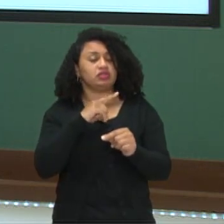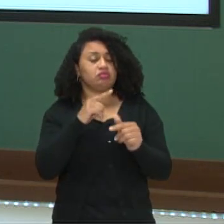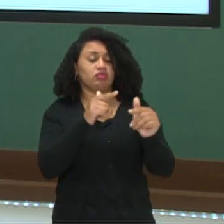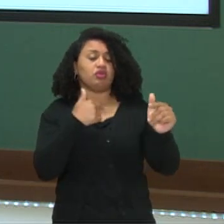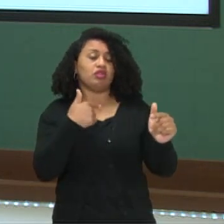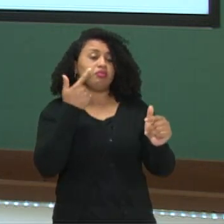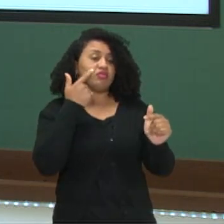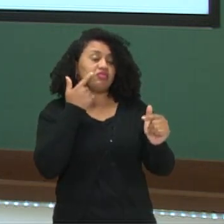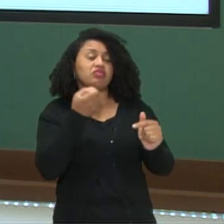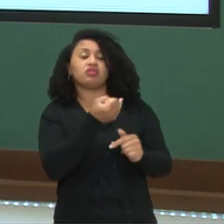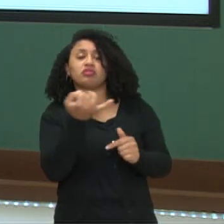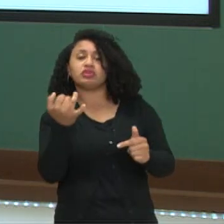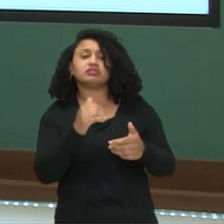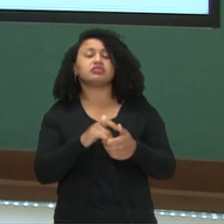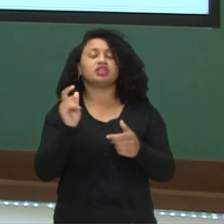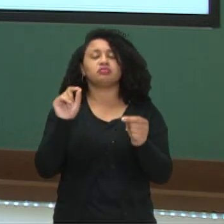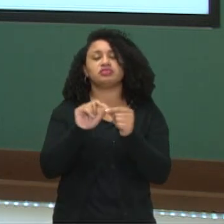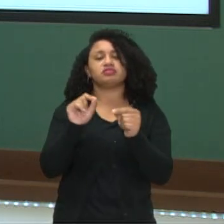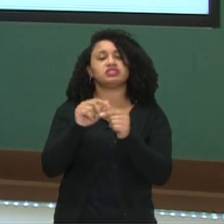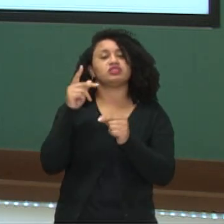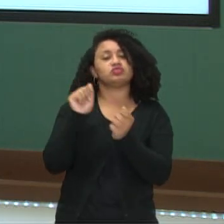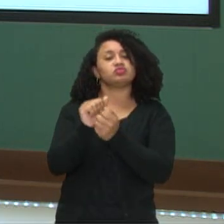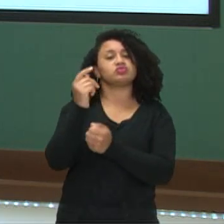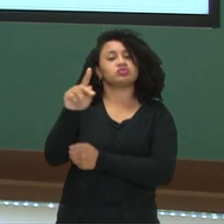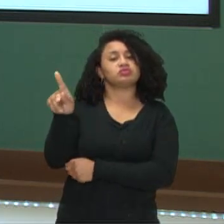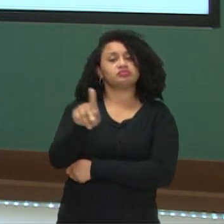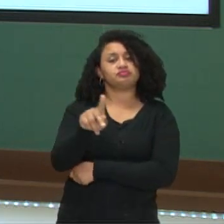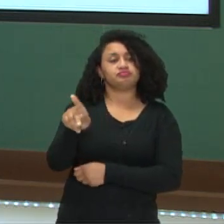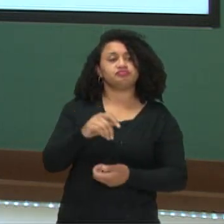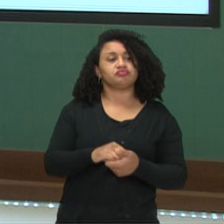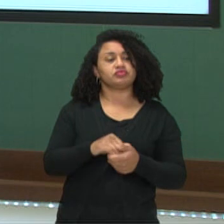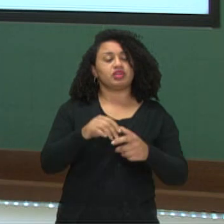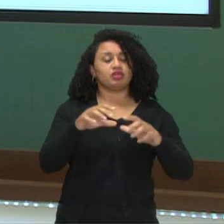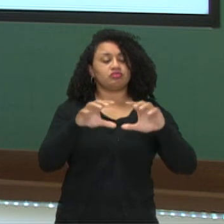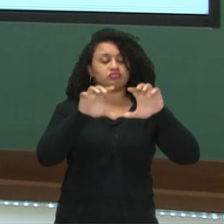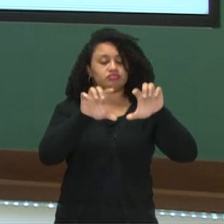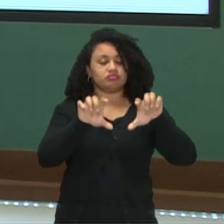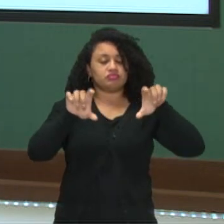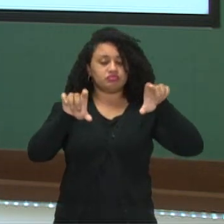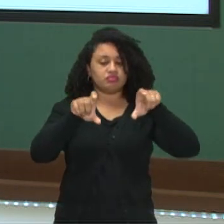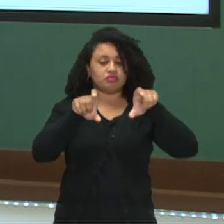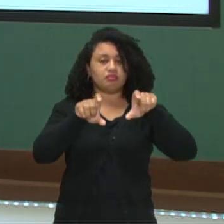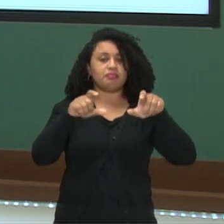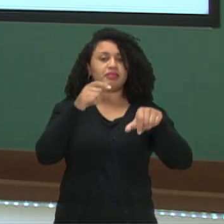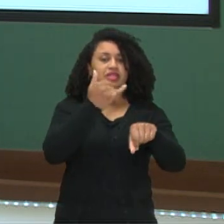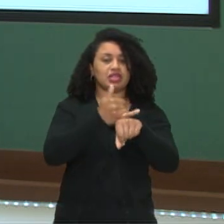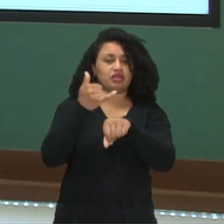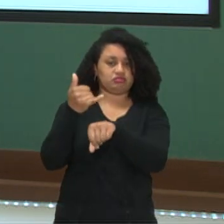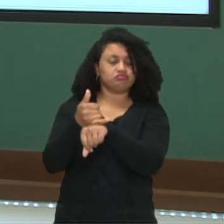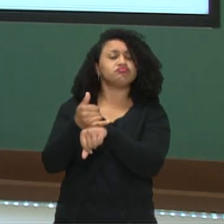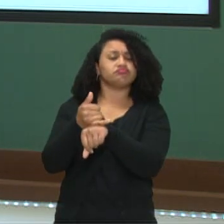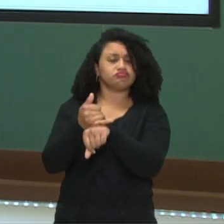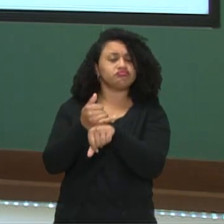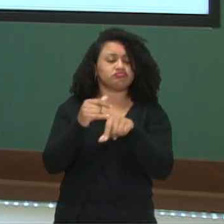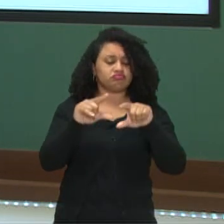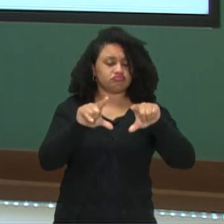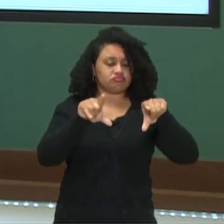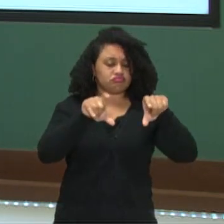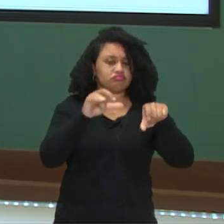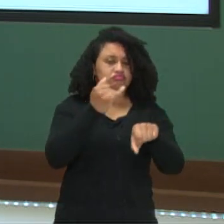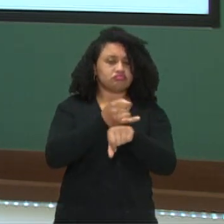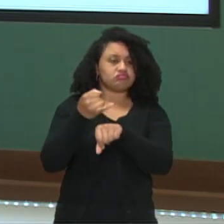você pode construir um capacitor no laboratório com o seu professor. Pega duas placas de metal, ok? Duas plaquinhas de